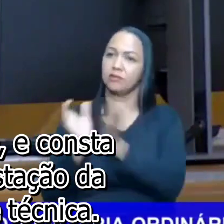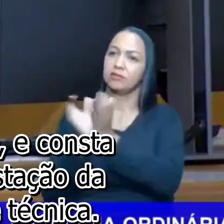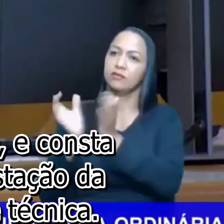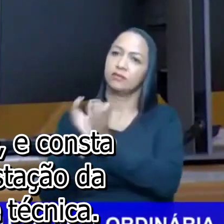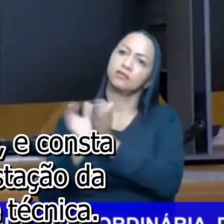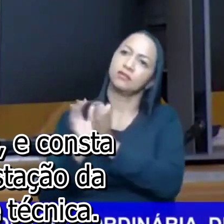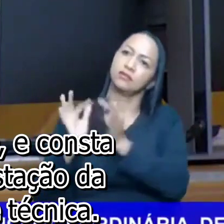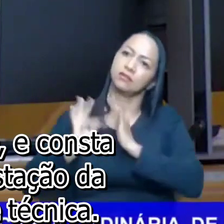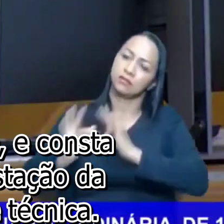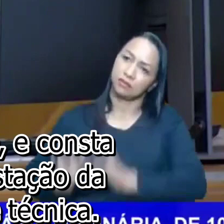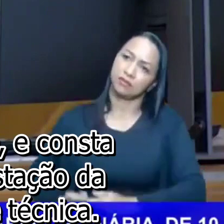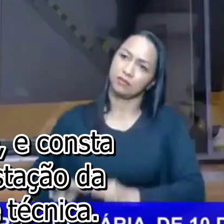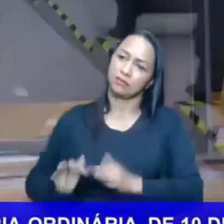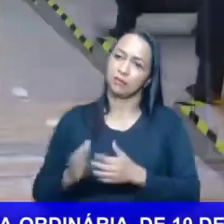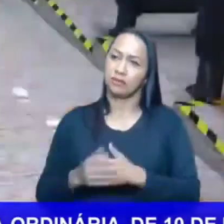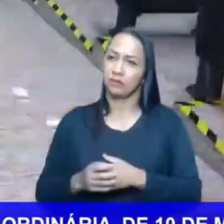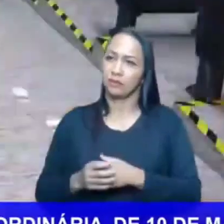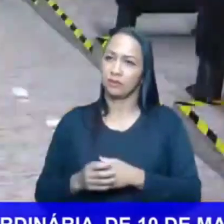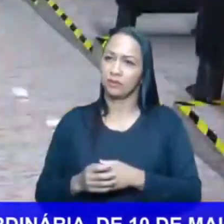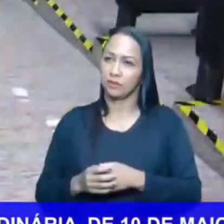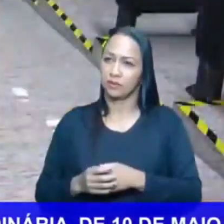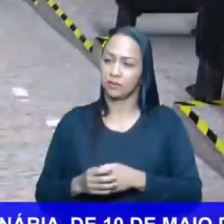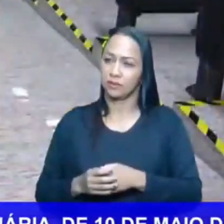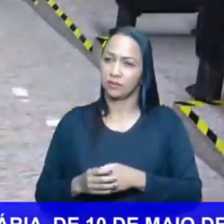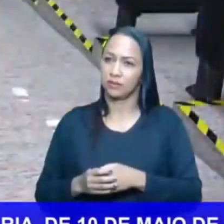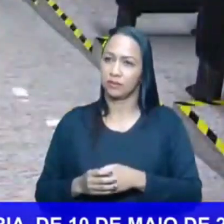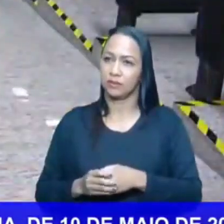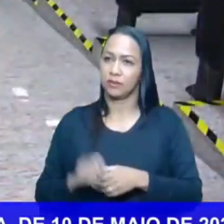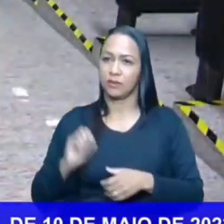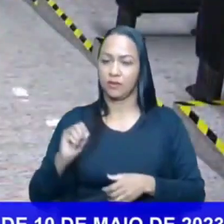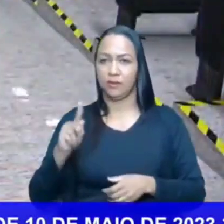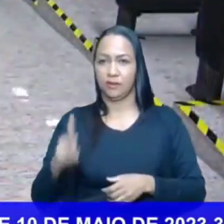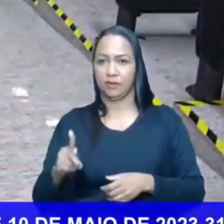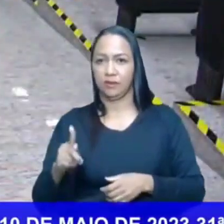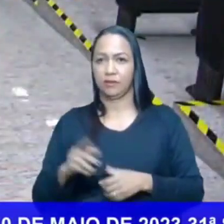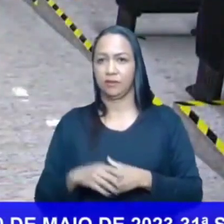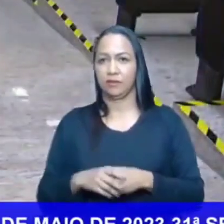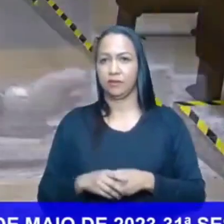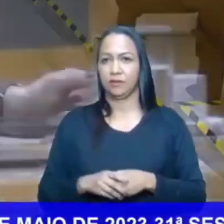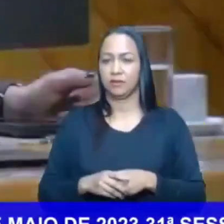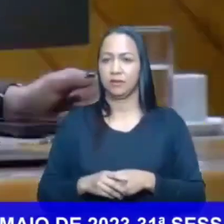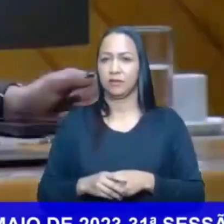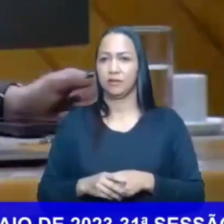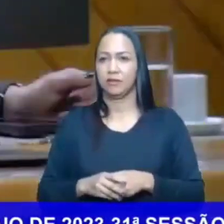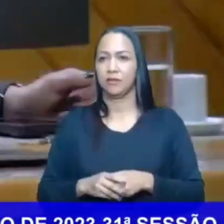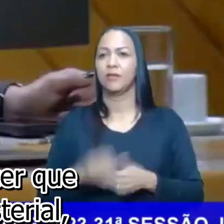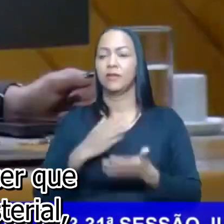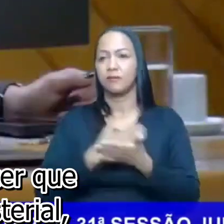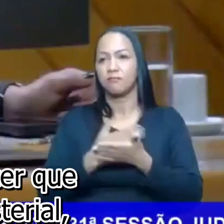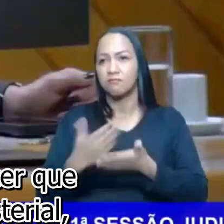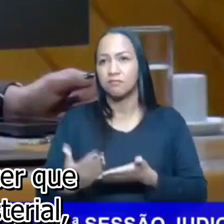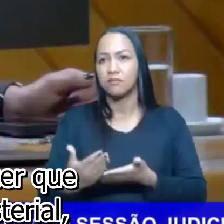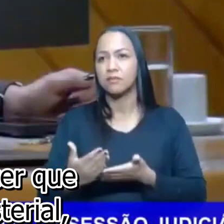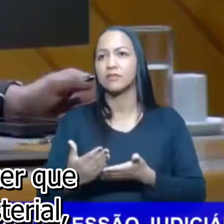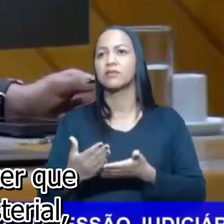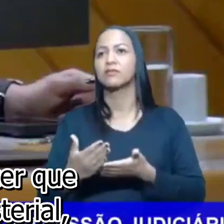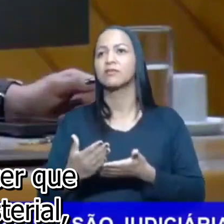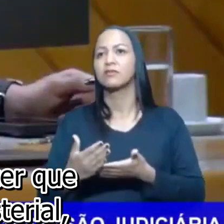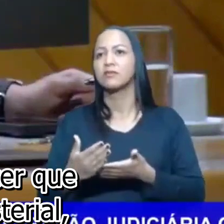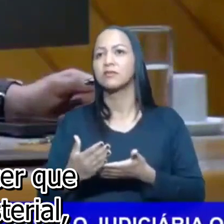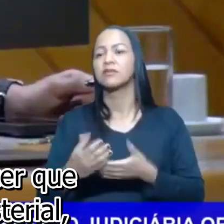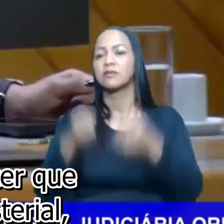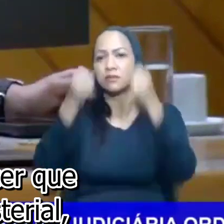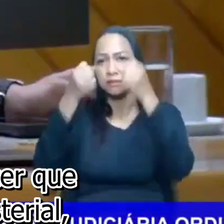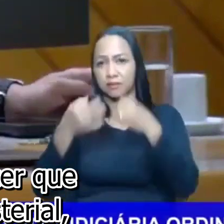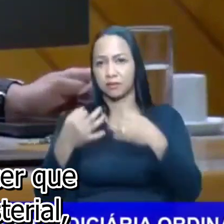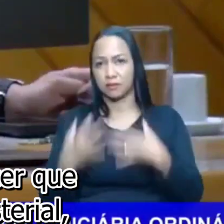manifestação definitiva da unidade técnica. Ok, a ilustre relatora com a palavra. Bom, de início aqui, impede